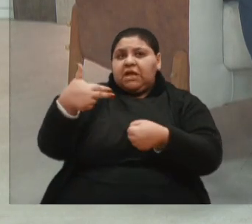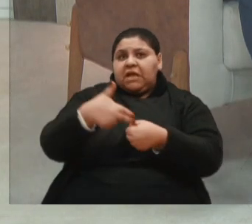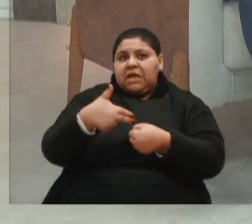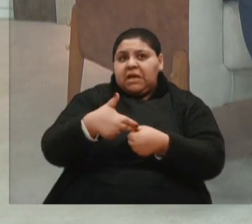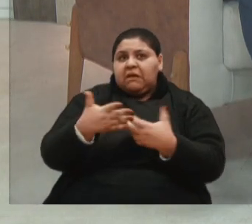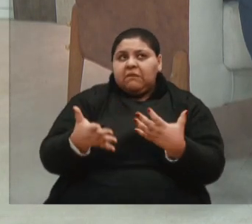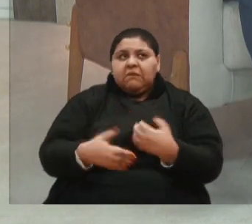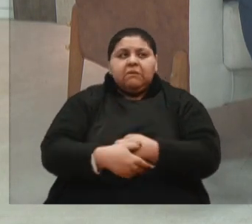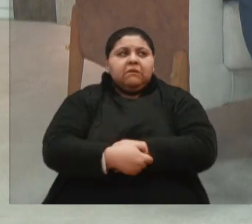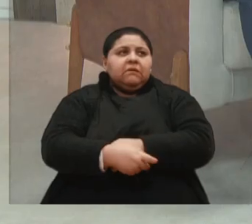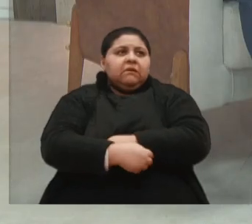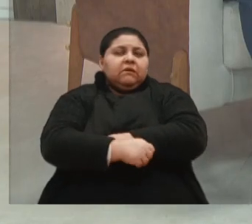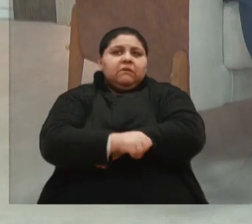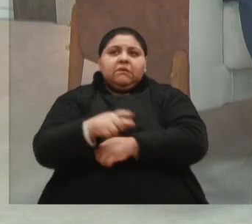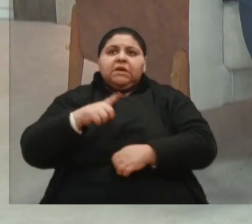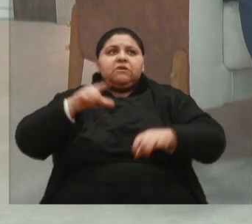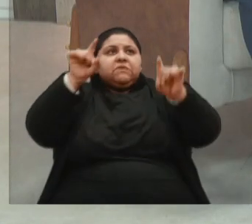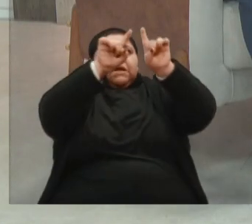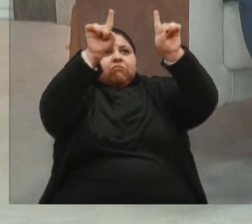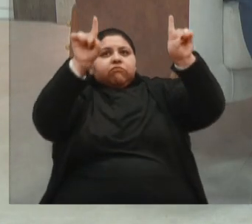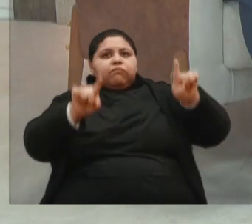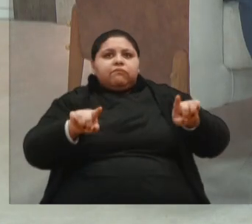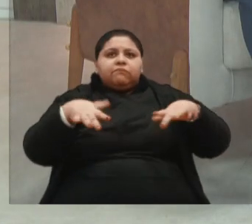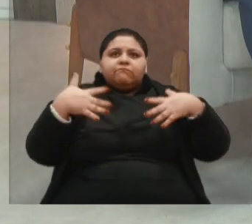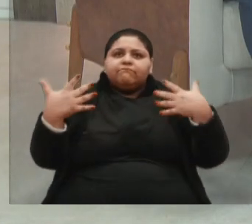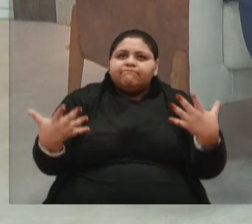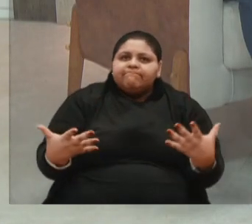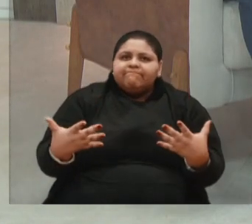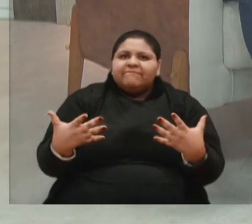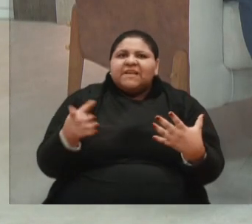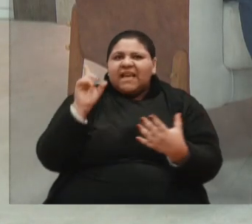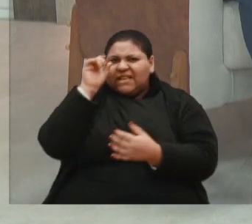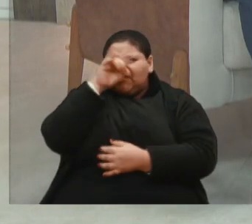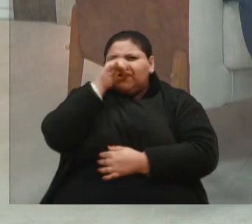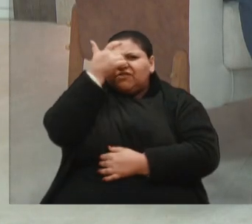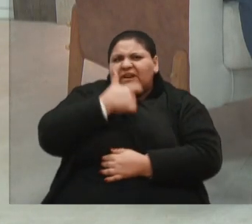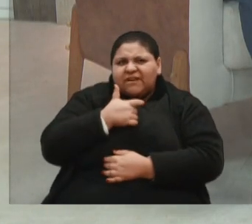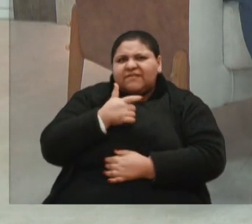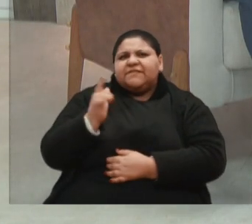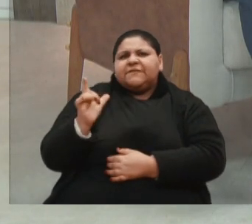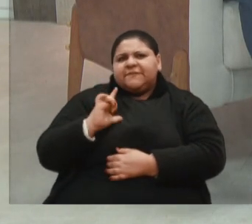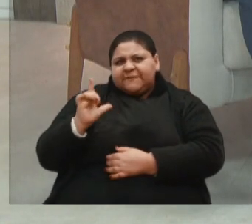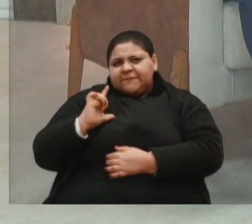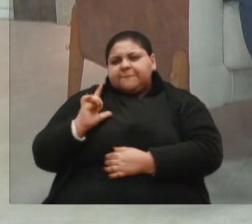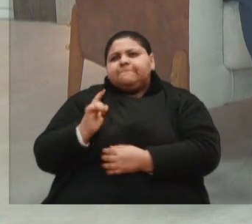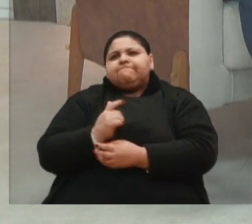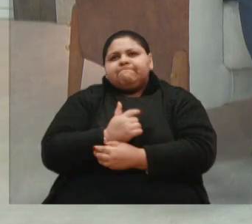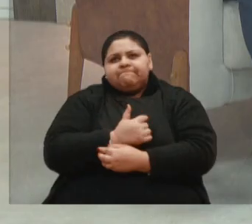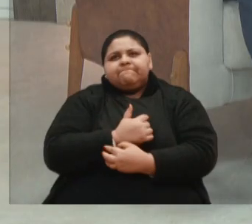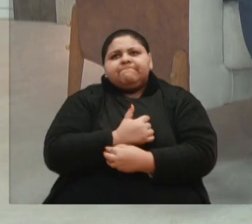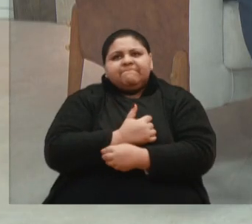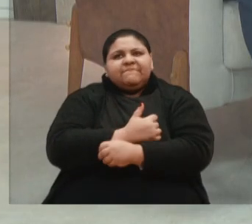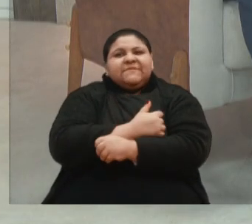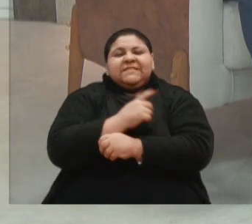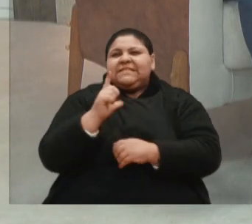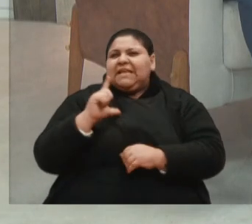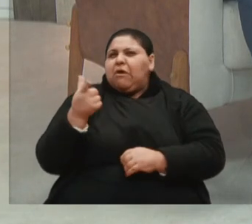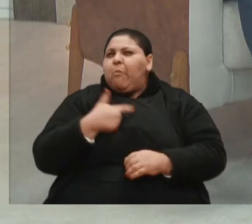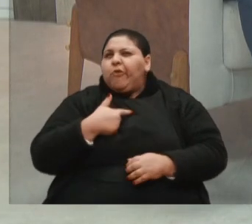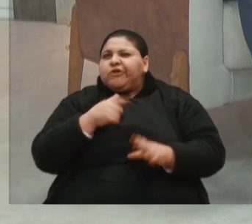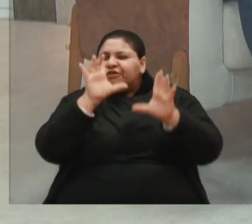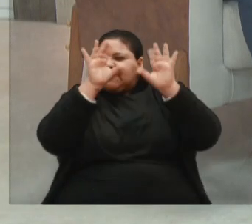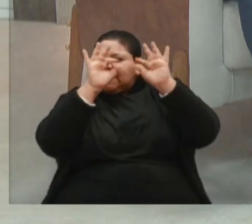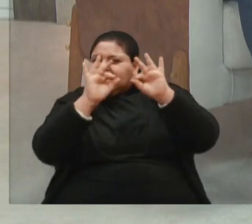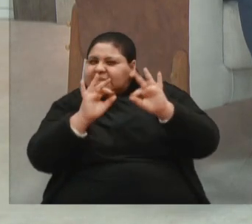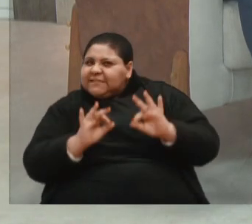dizendo que não tem gasolina, que não tem efetivo, né? É muito difícil. Eu acho que tem muitos casos, a gente tem